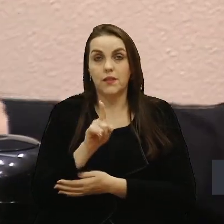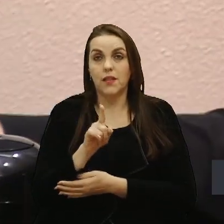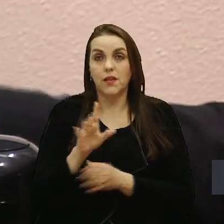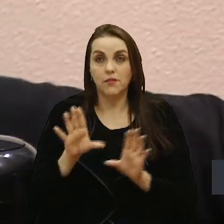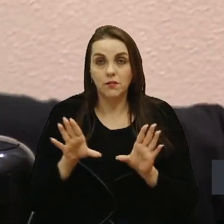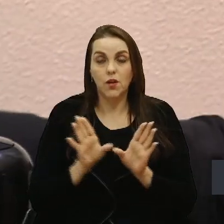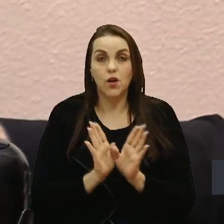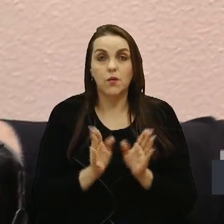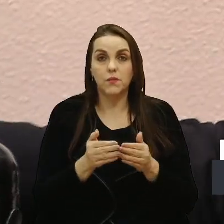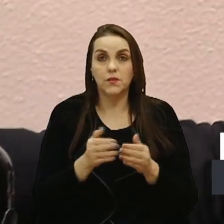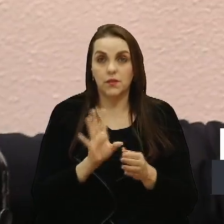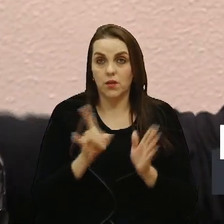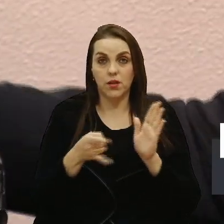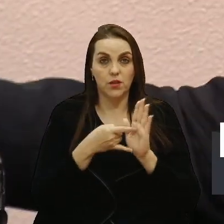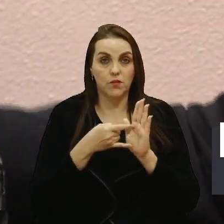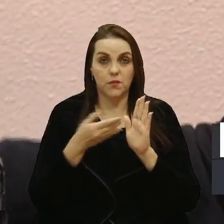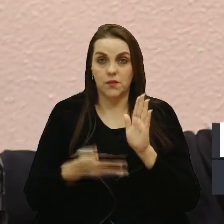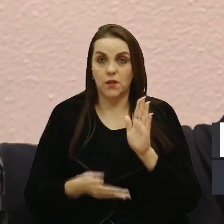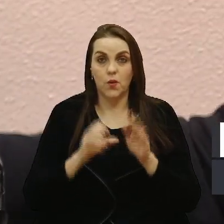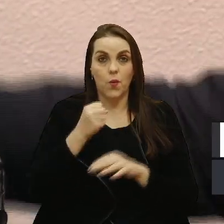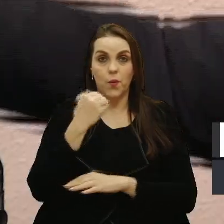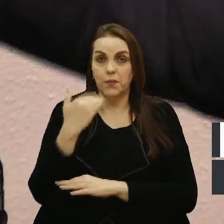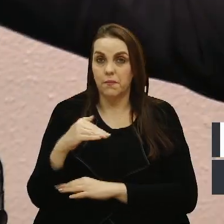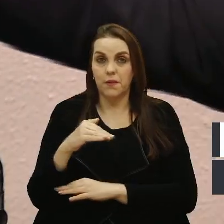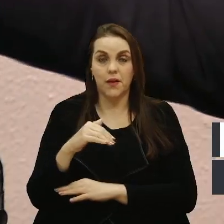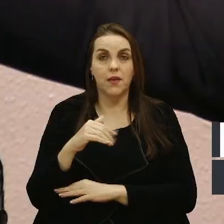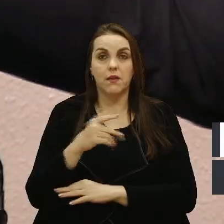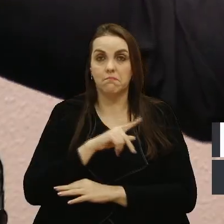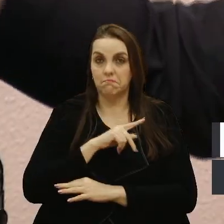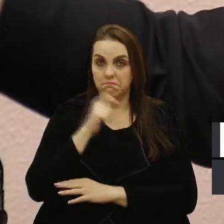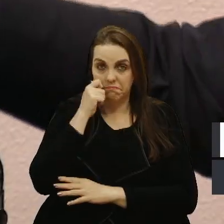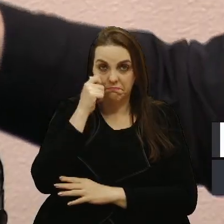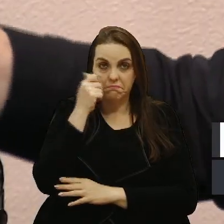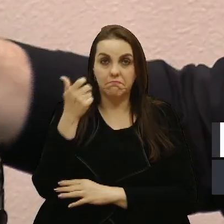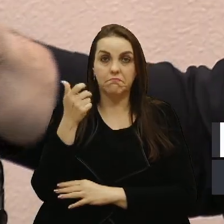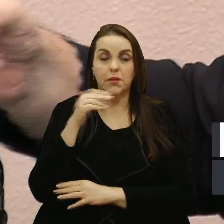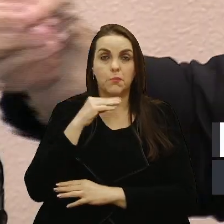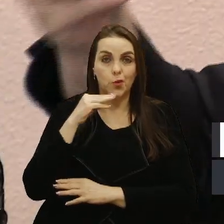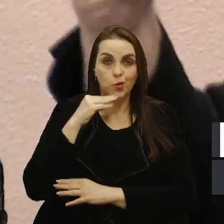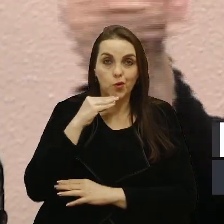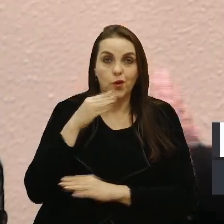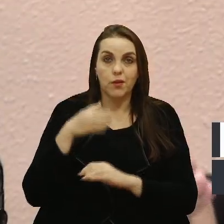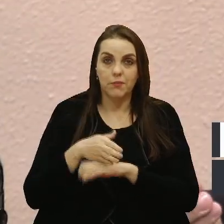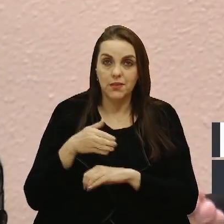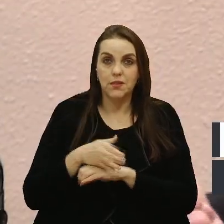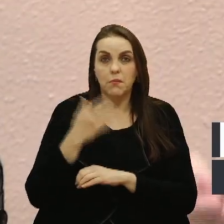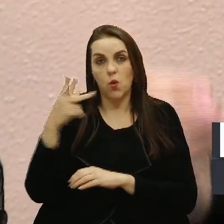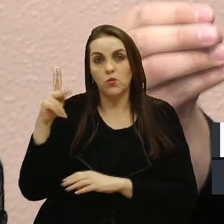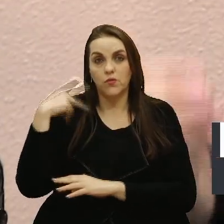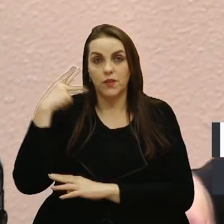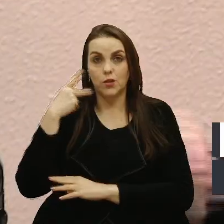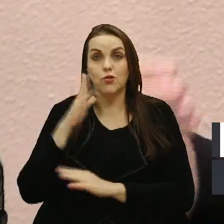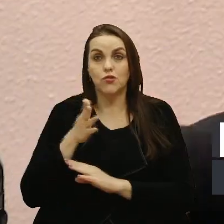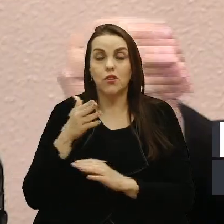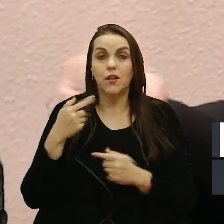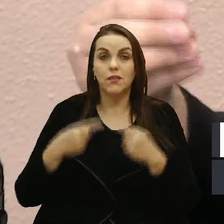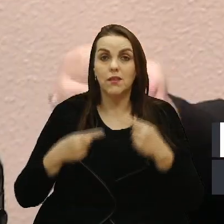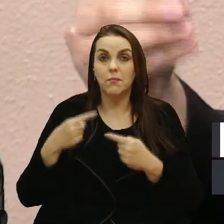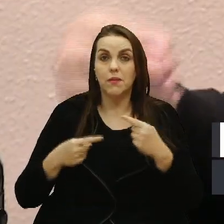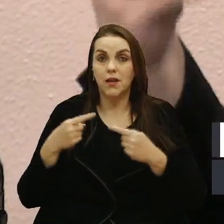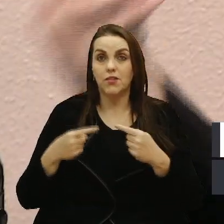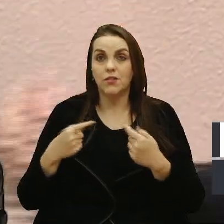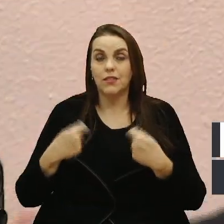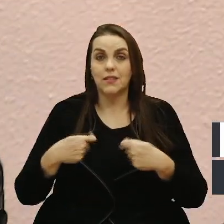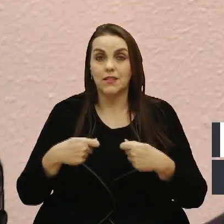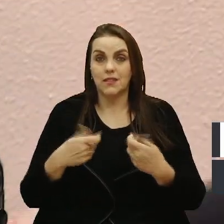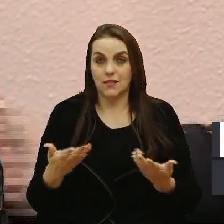Toda segunda-feira, 8h30 da manhã, eu estou presente. Vereador Bortola, o presidente, vereadora Daiane participa e outros vereadores. E a gente já debate sobre isso. A necessidade, inclusive, incluir